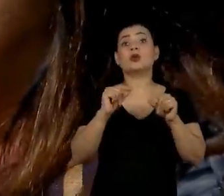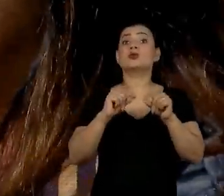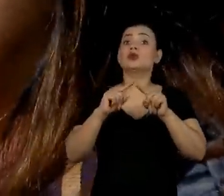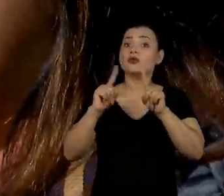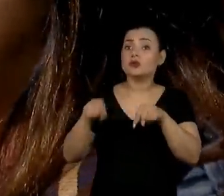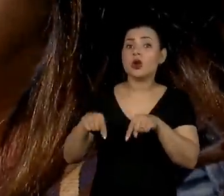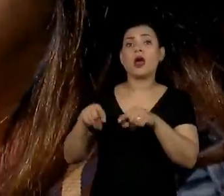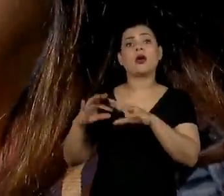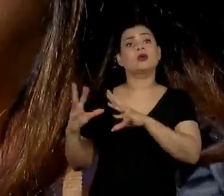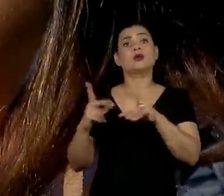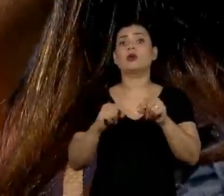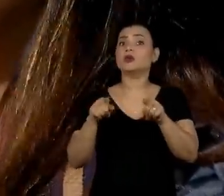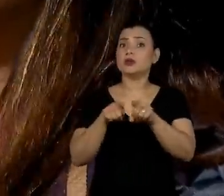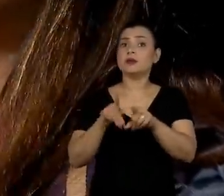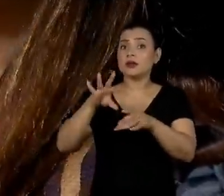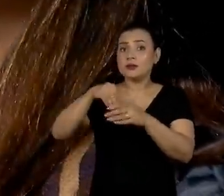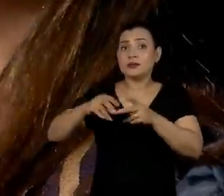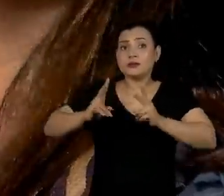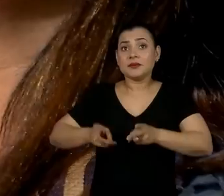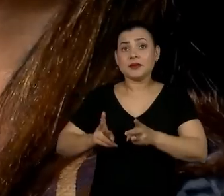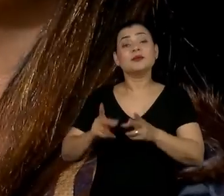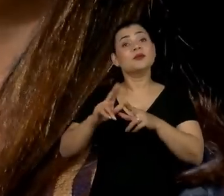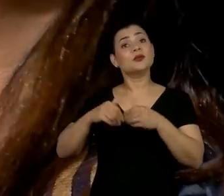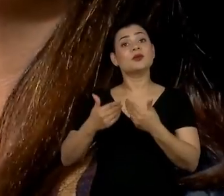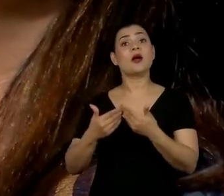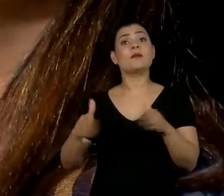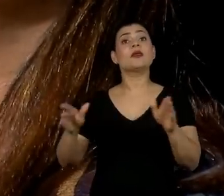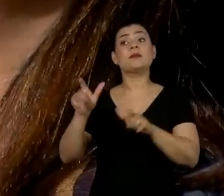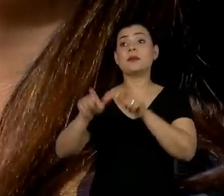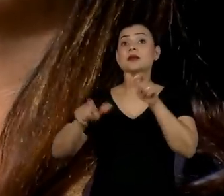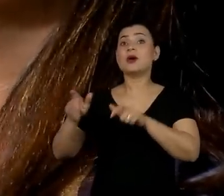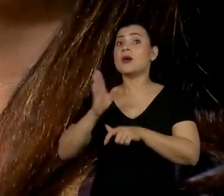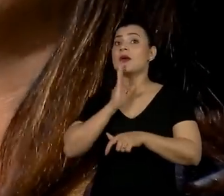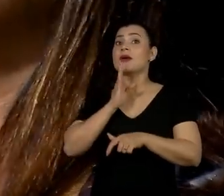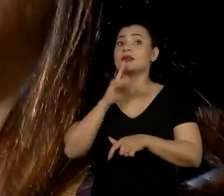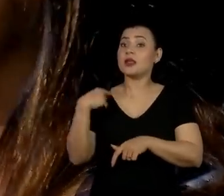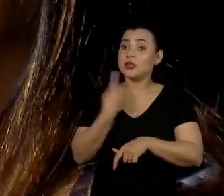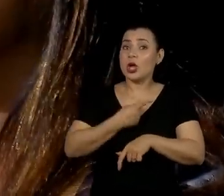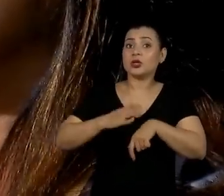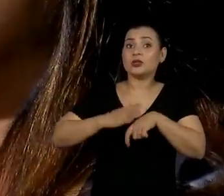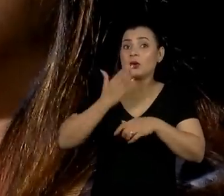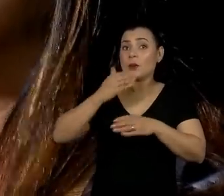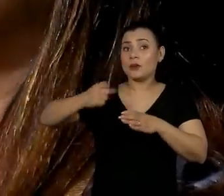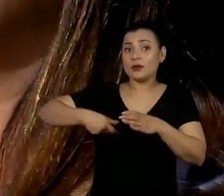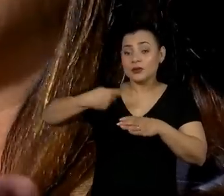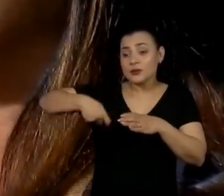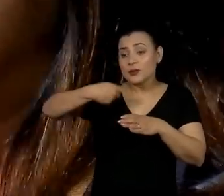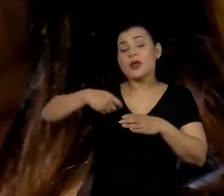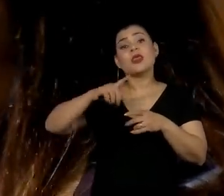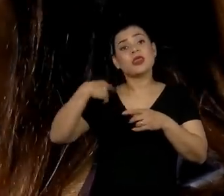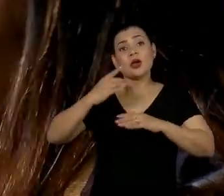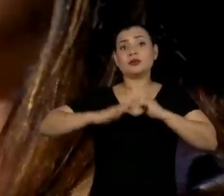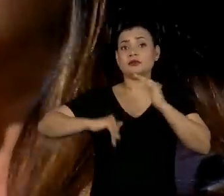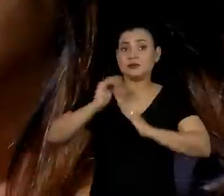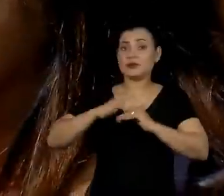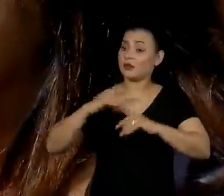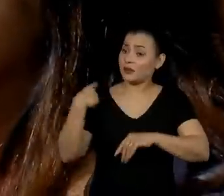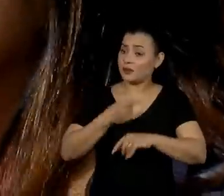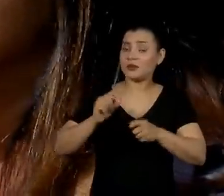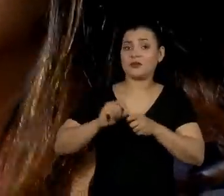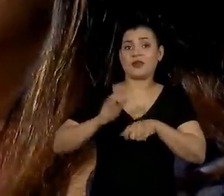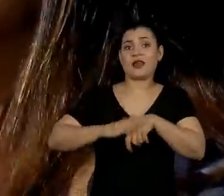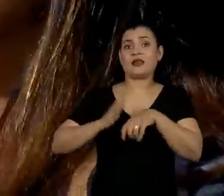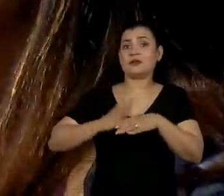nossos colaboradores e que aí eu abri para que as pessoas conhecessem aquilo que nós cozinheiros e nós mezeiros